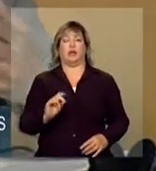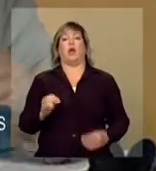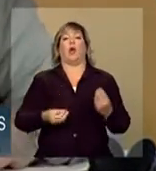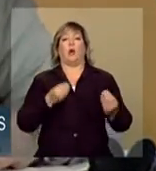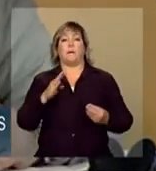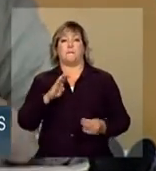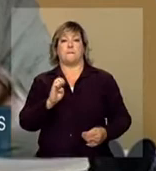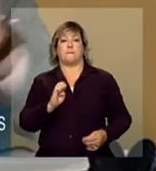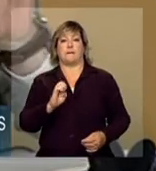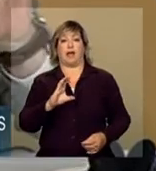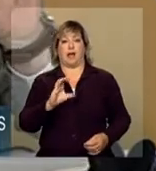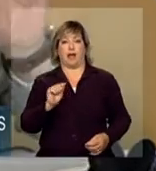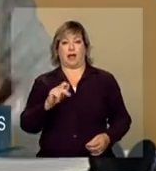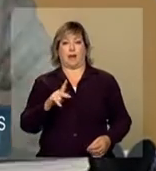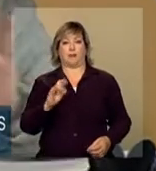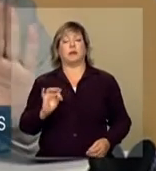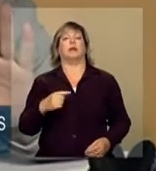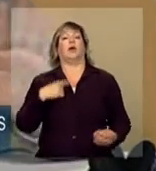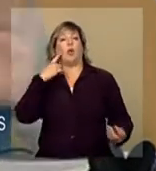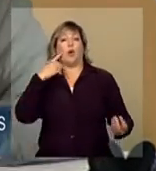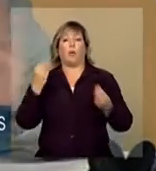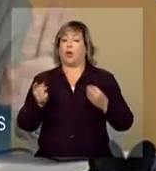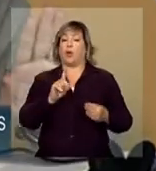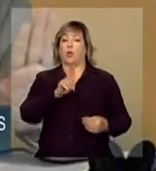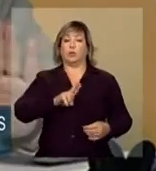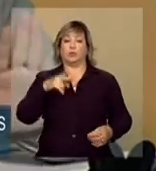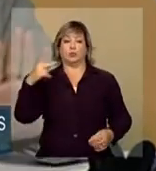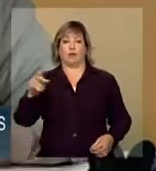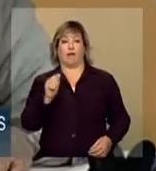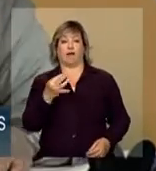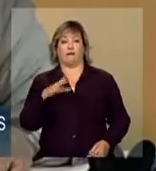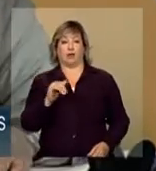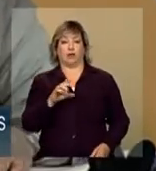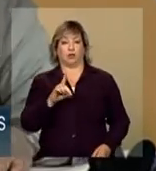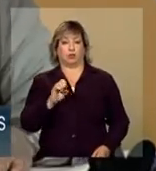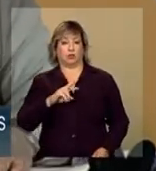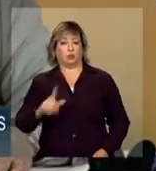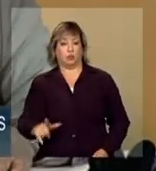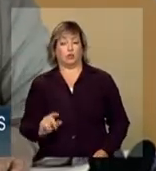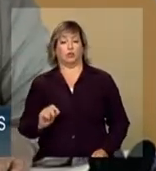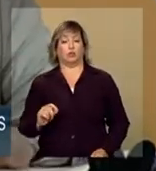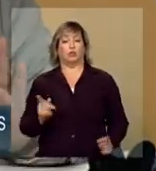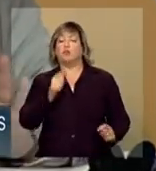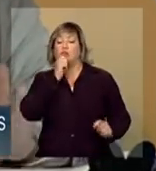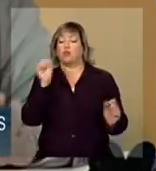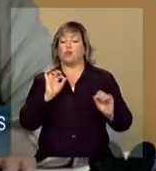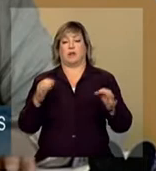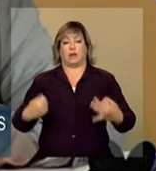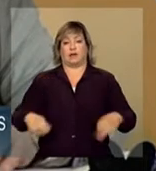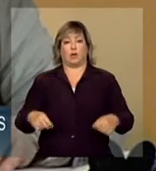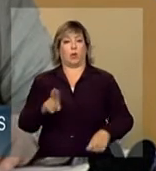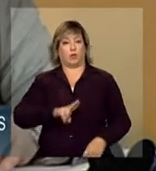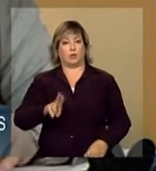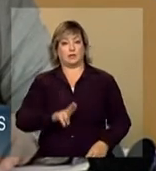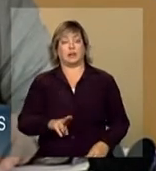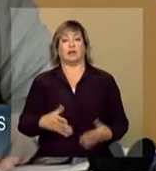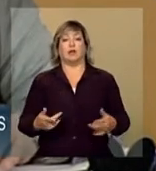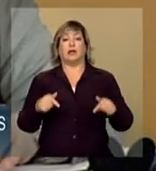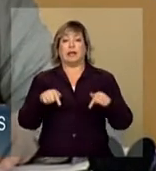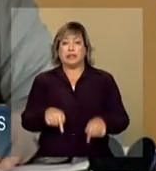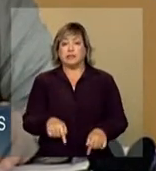backup de sinal. Não usado, a África do Sul não usou até o momento aqui, não foi necessário usar. Então, isto aí originou